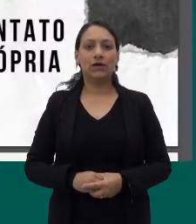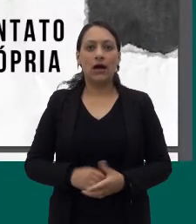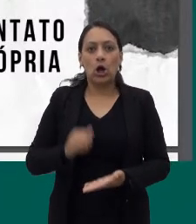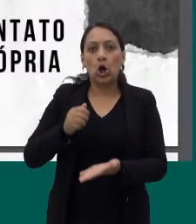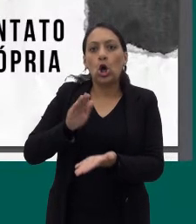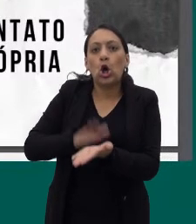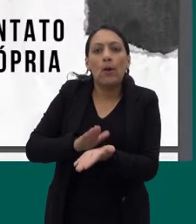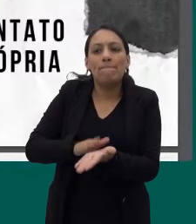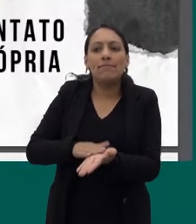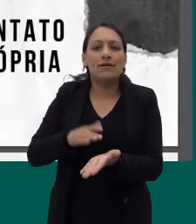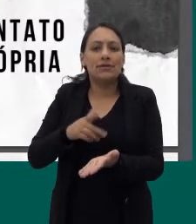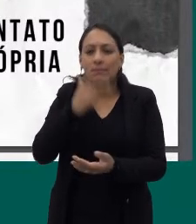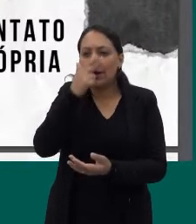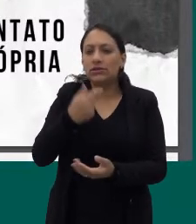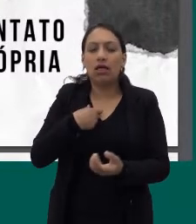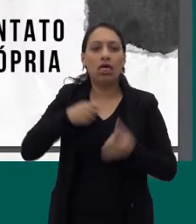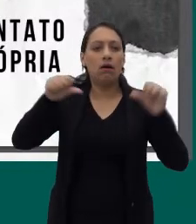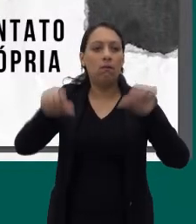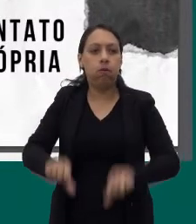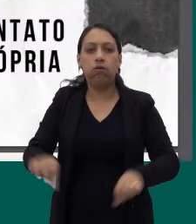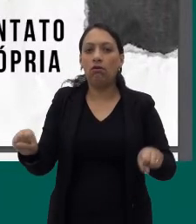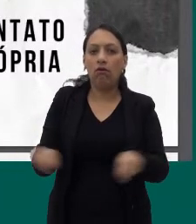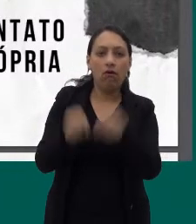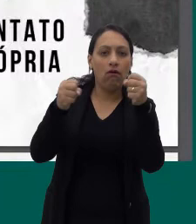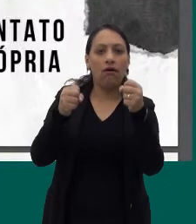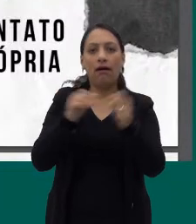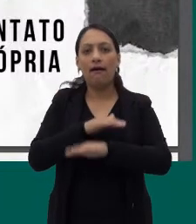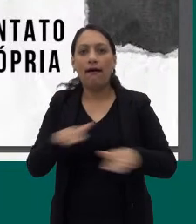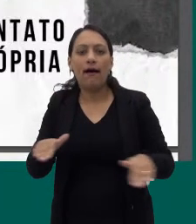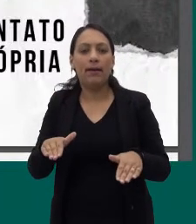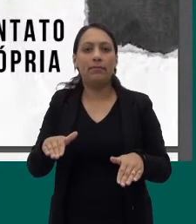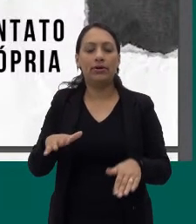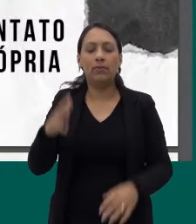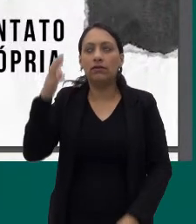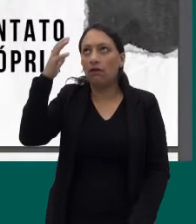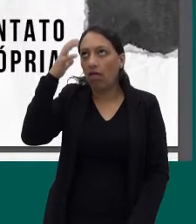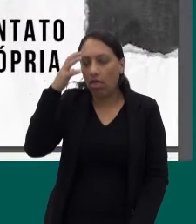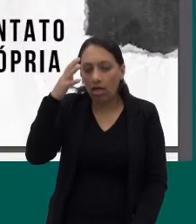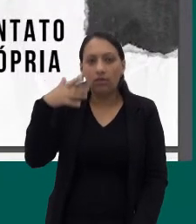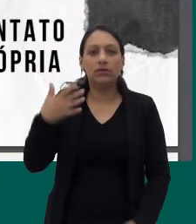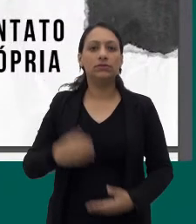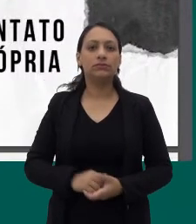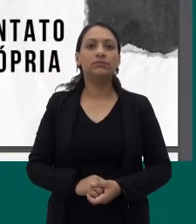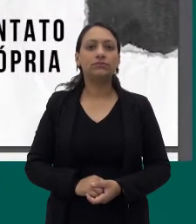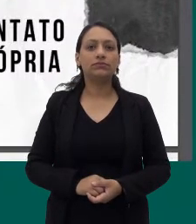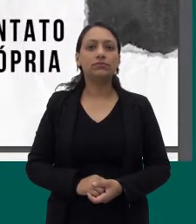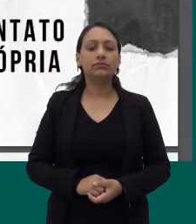Tudo destrói, tudo acaba, tudo desaba, né? E a gente pode pensar